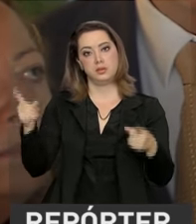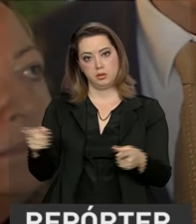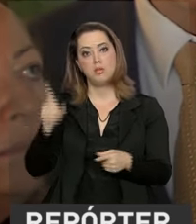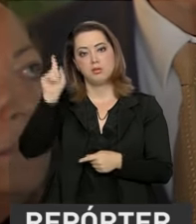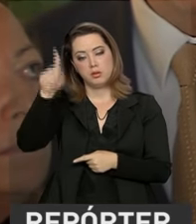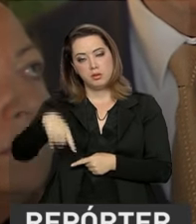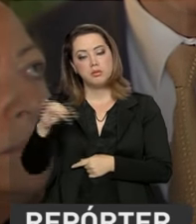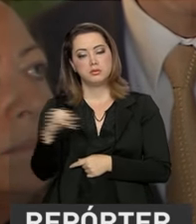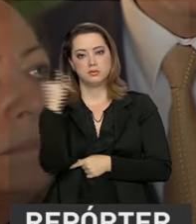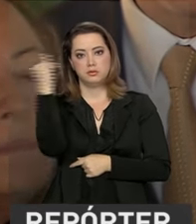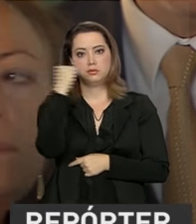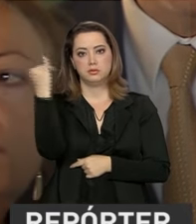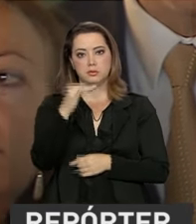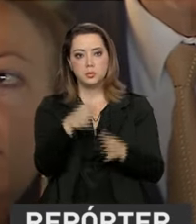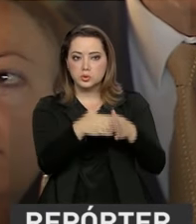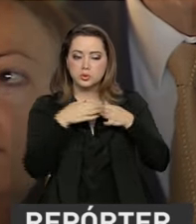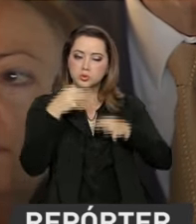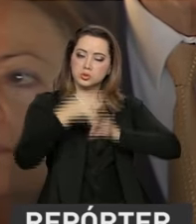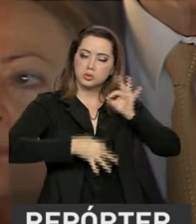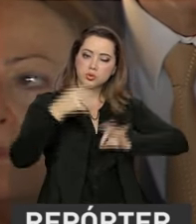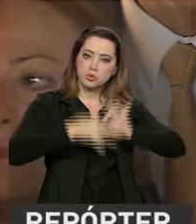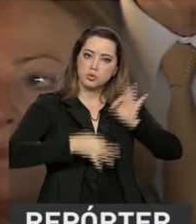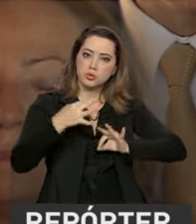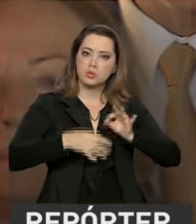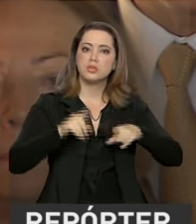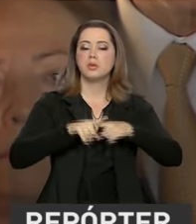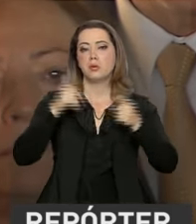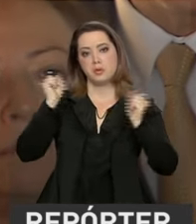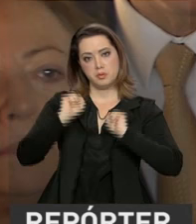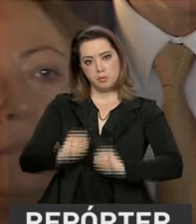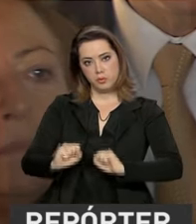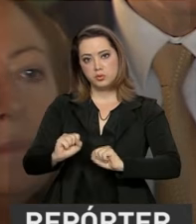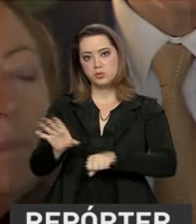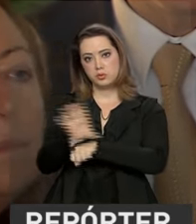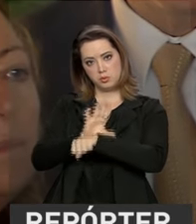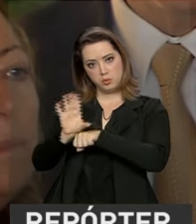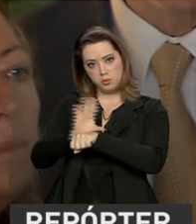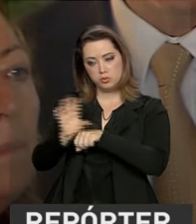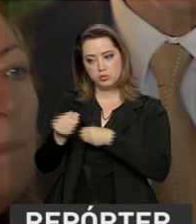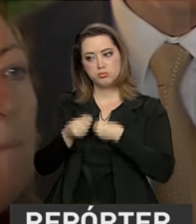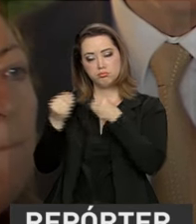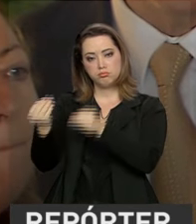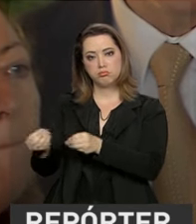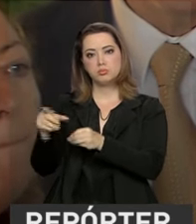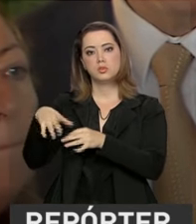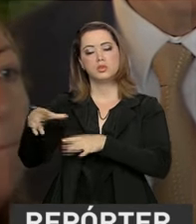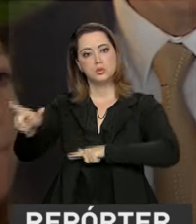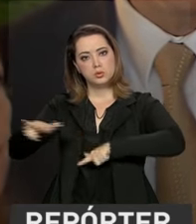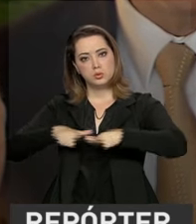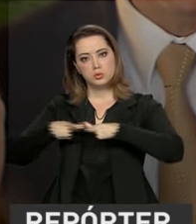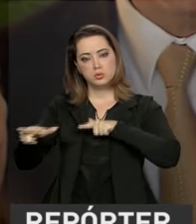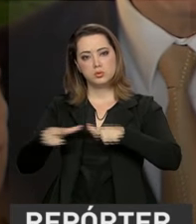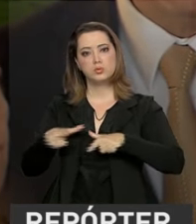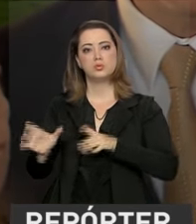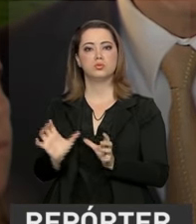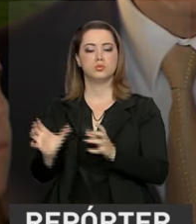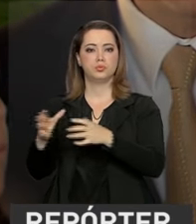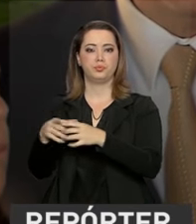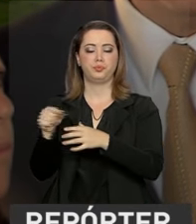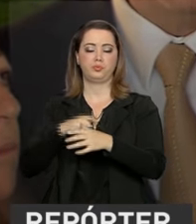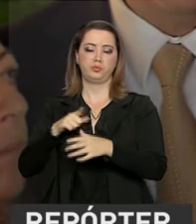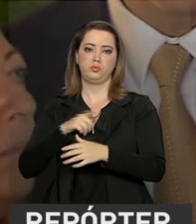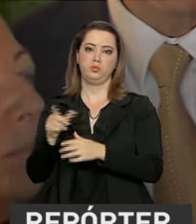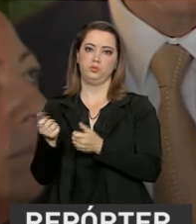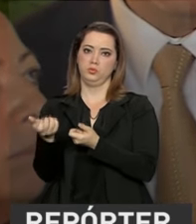direito constitucional de recorrer à justiça, como é legítimo o direito constitucional eh da universalização da saúde, como é também o da do